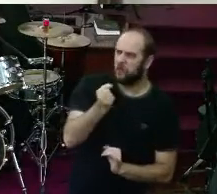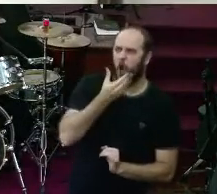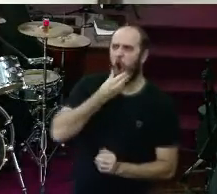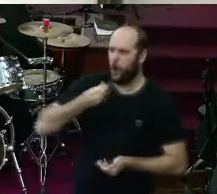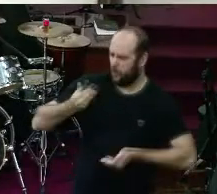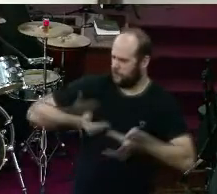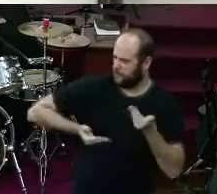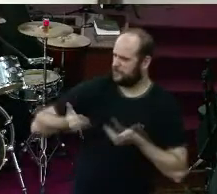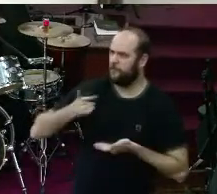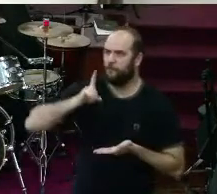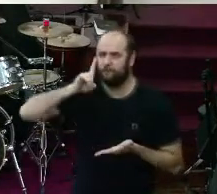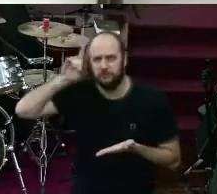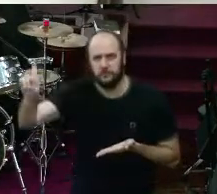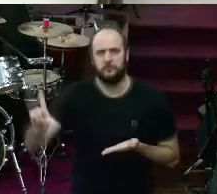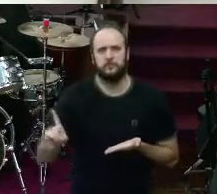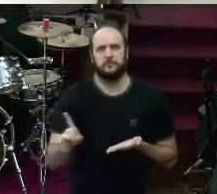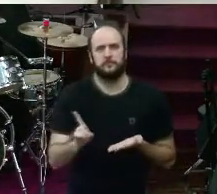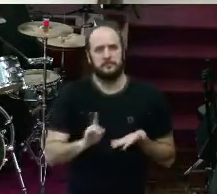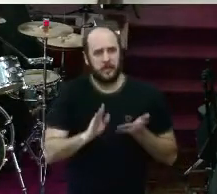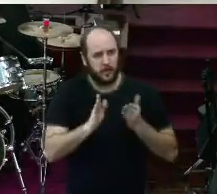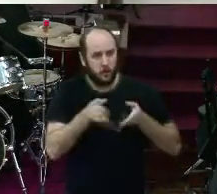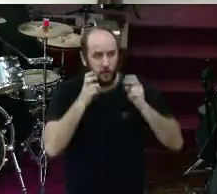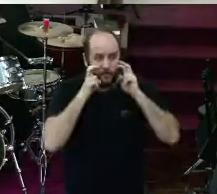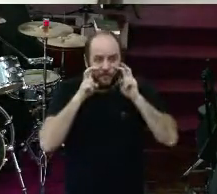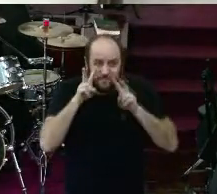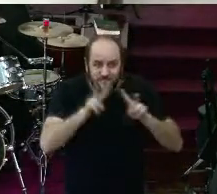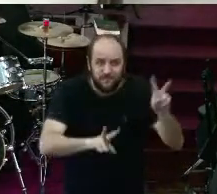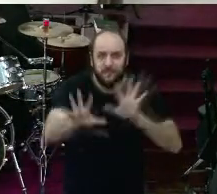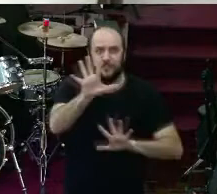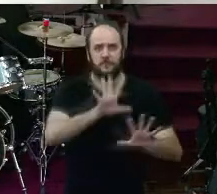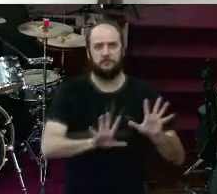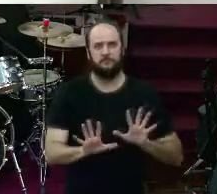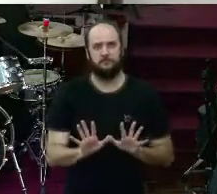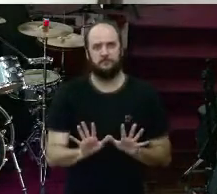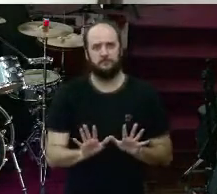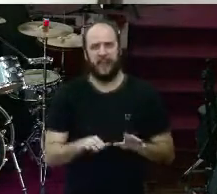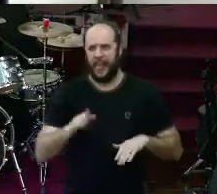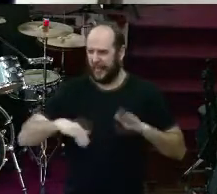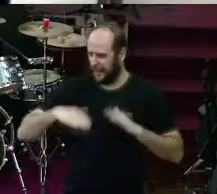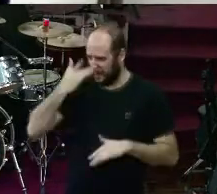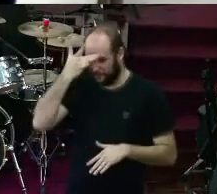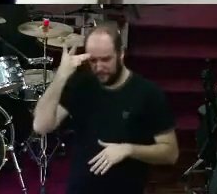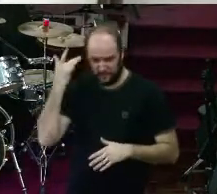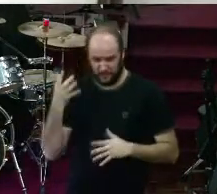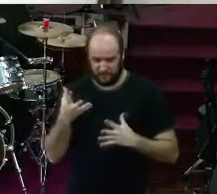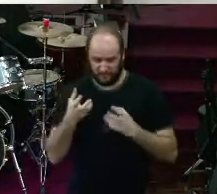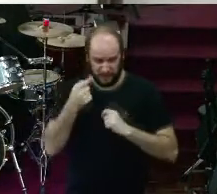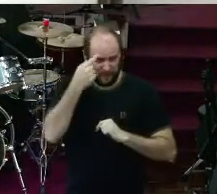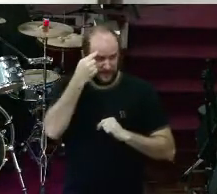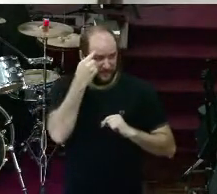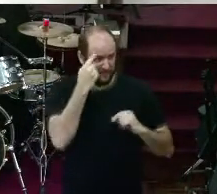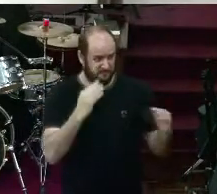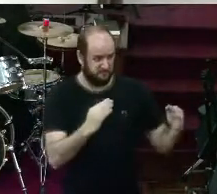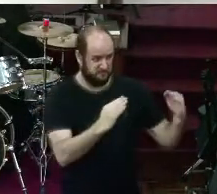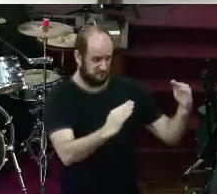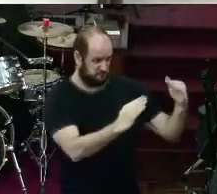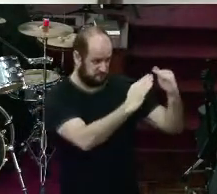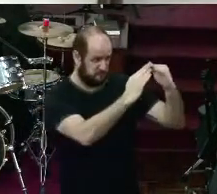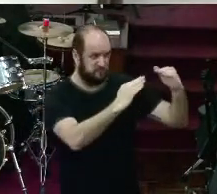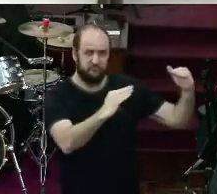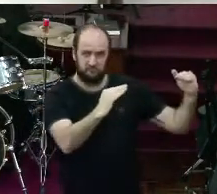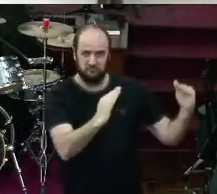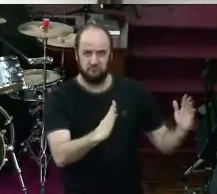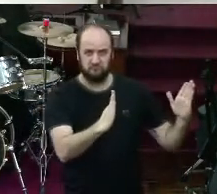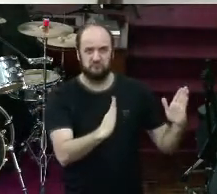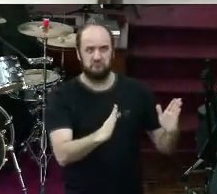Deus, está agora recebendo esta visão. Alguns também querem supor que ele estivesse no templo, e durante a